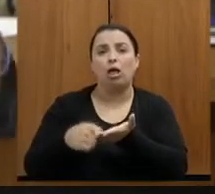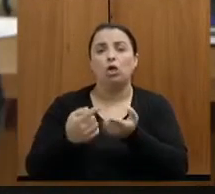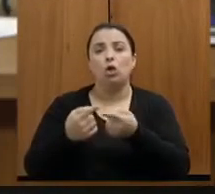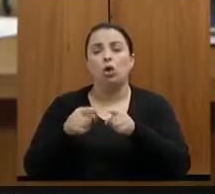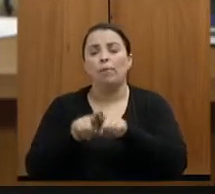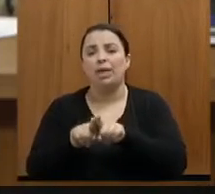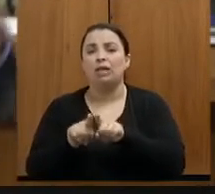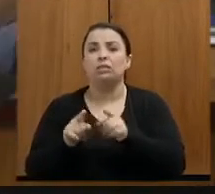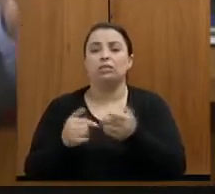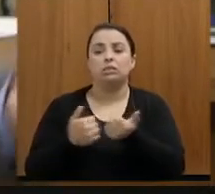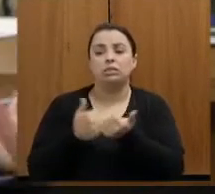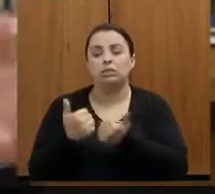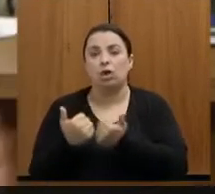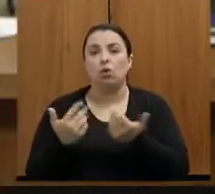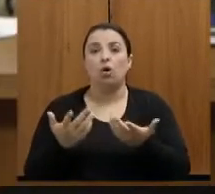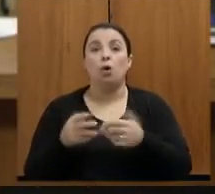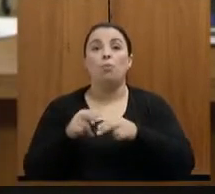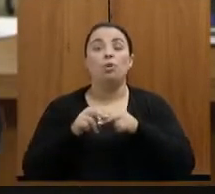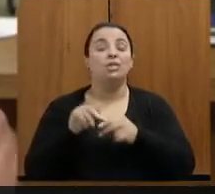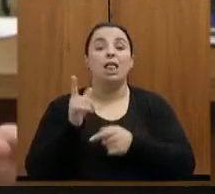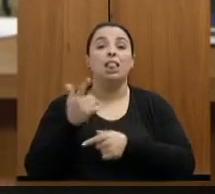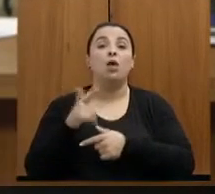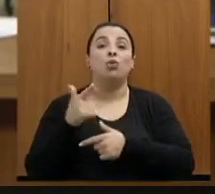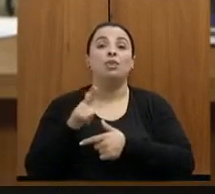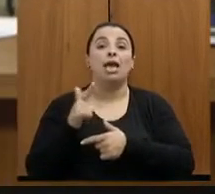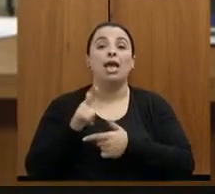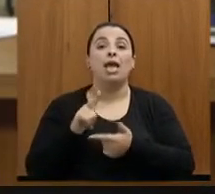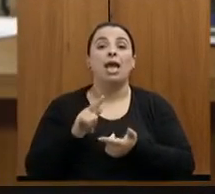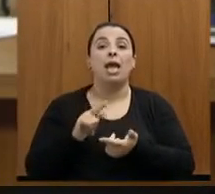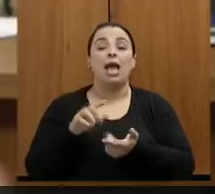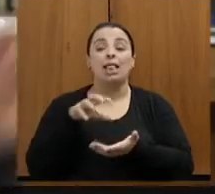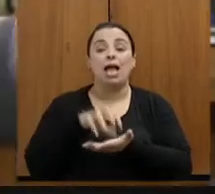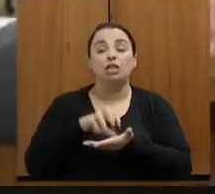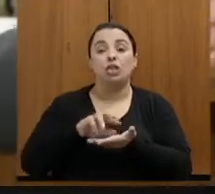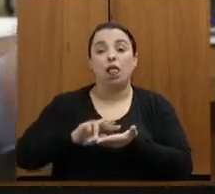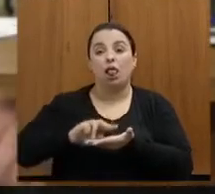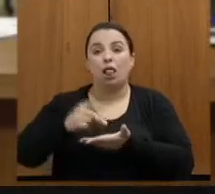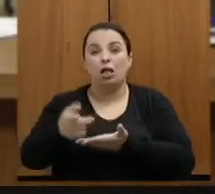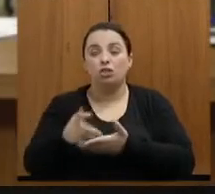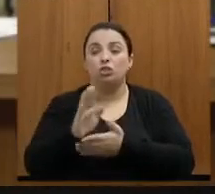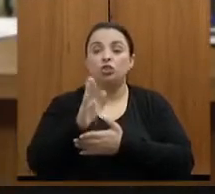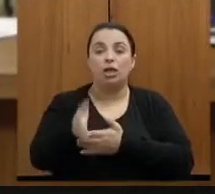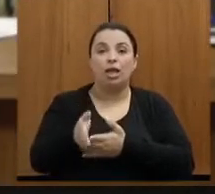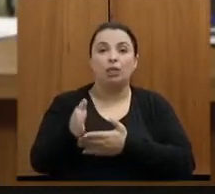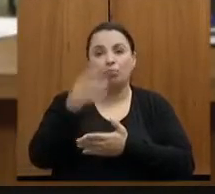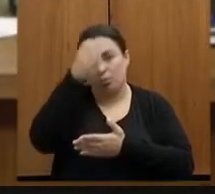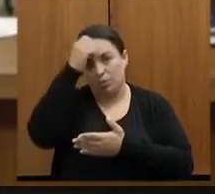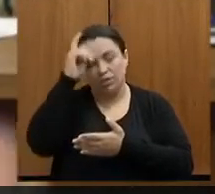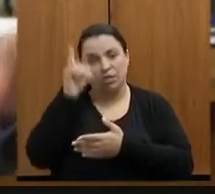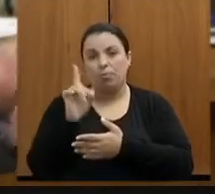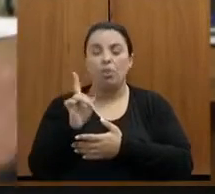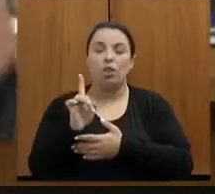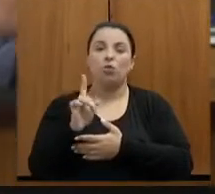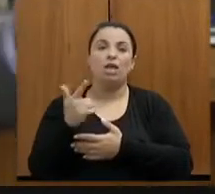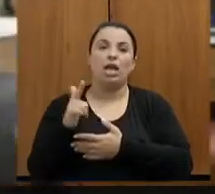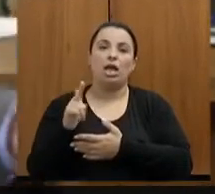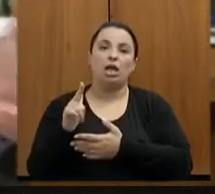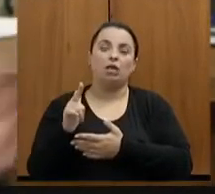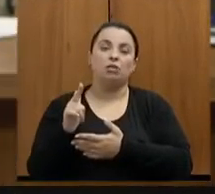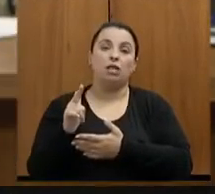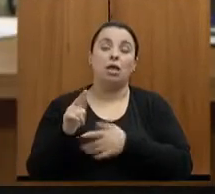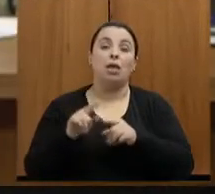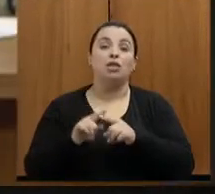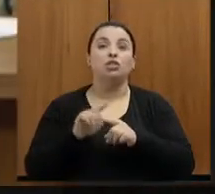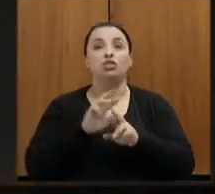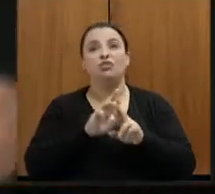transferência da agência para o município, nessa primeira situação. diferente do que acontece com a sede, que tem também um